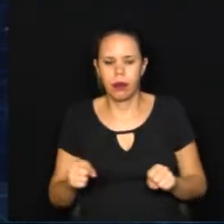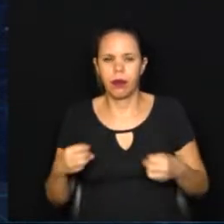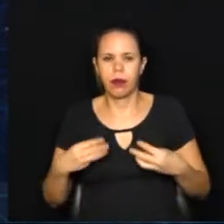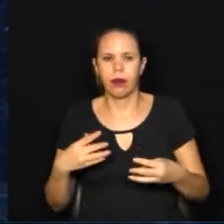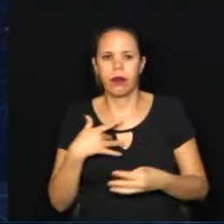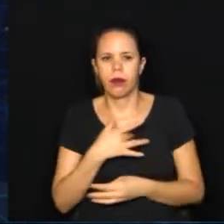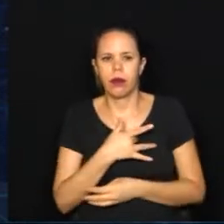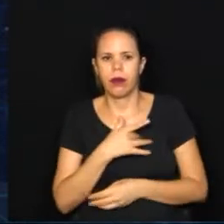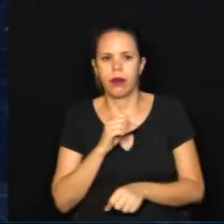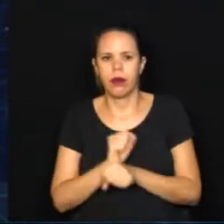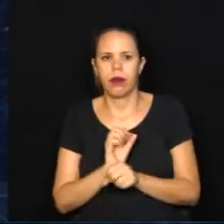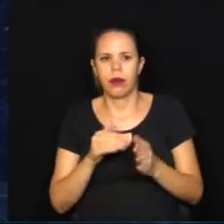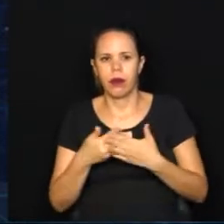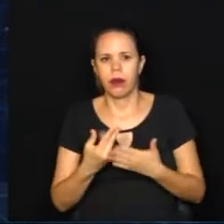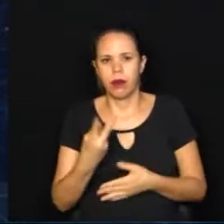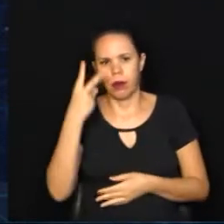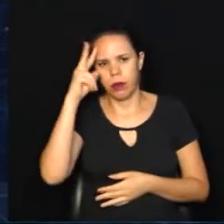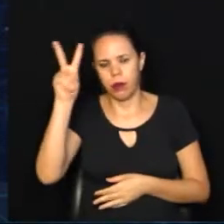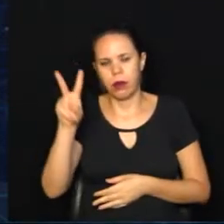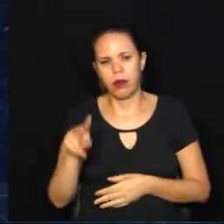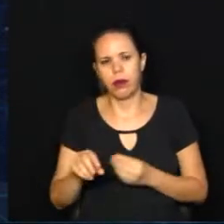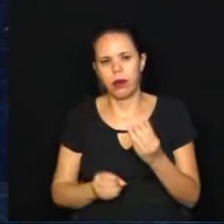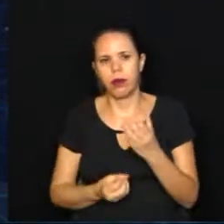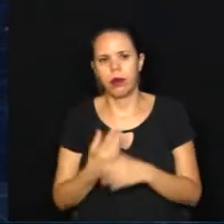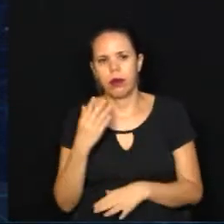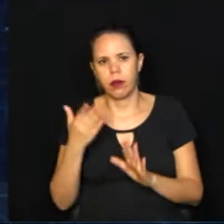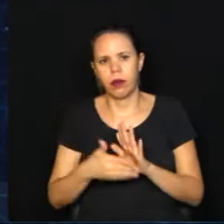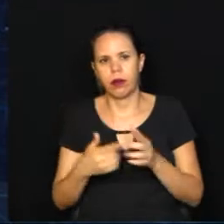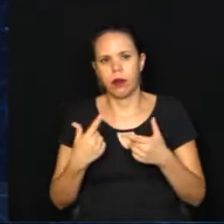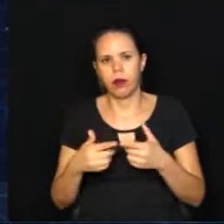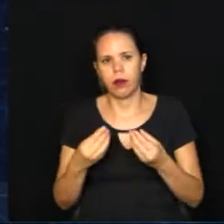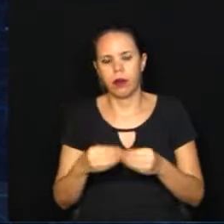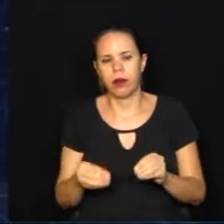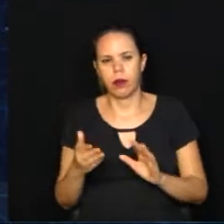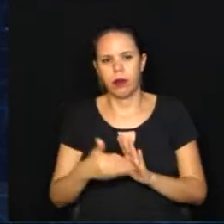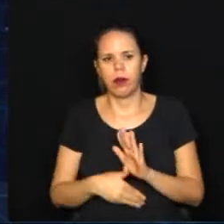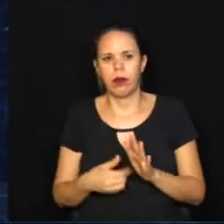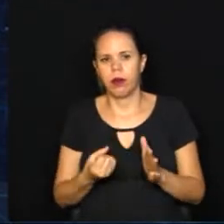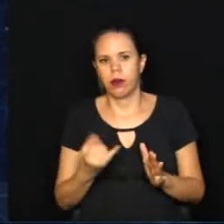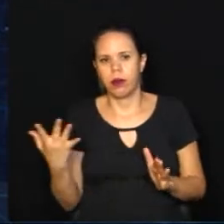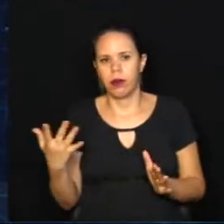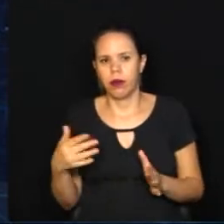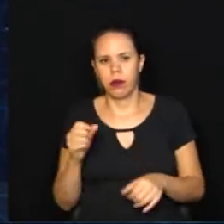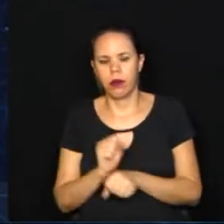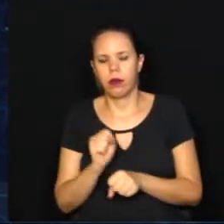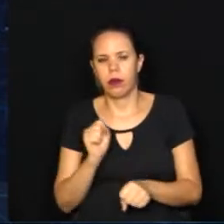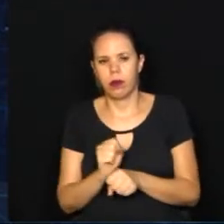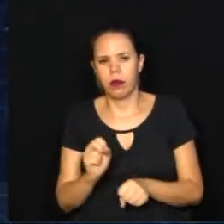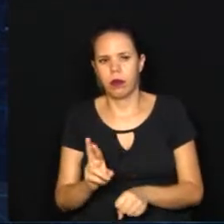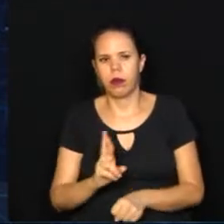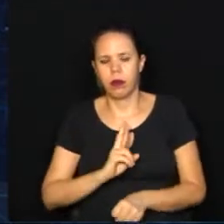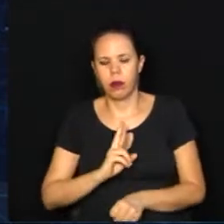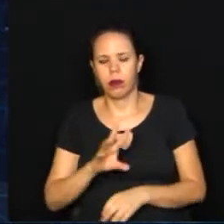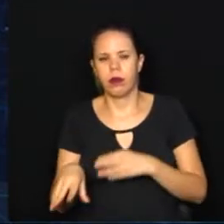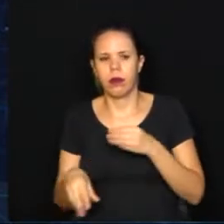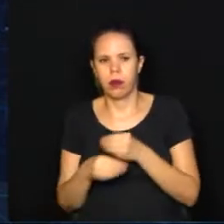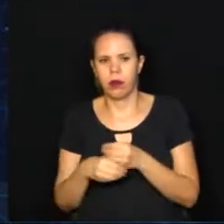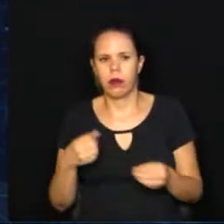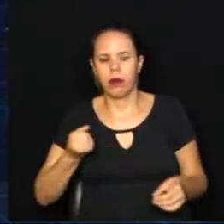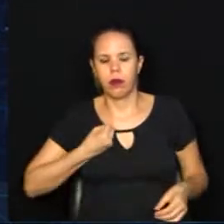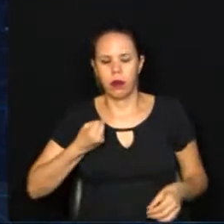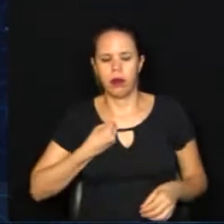ficou fora do ar por 2 dias, o que comprometeu a notificação dos casos. A gente aguarda, então, uma